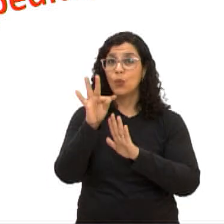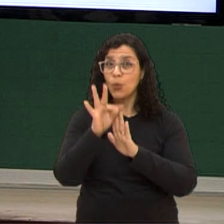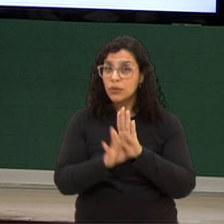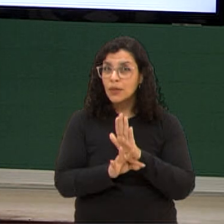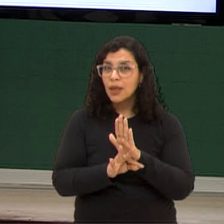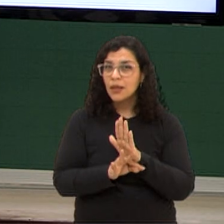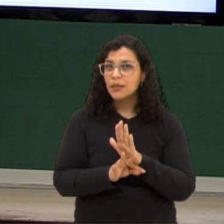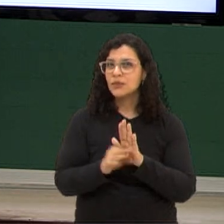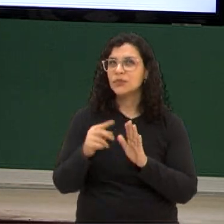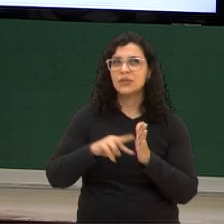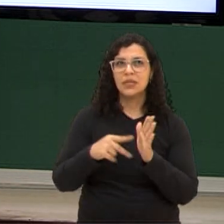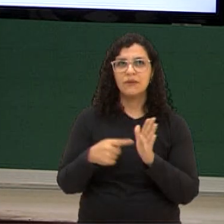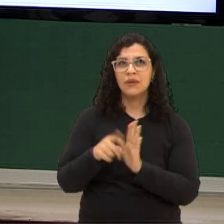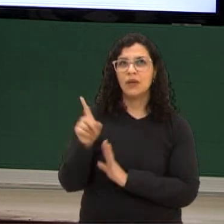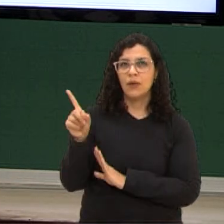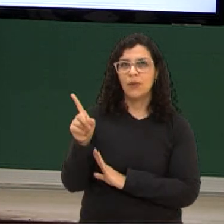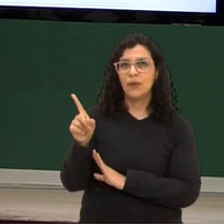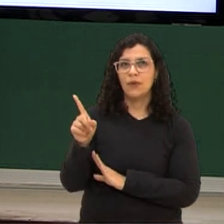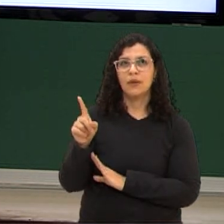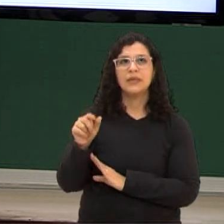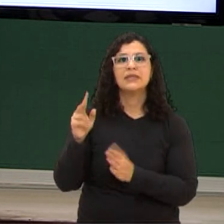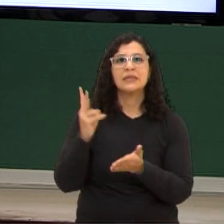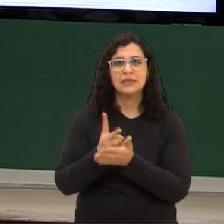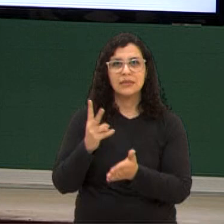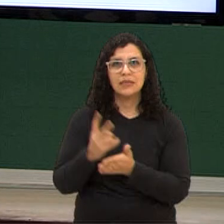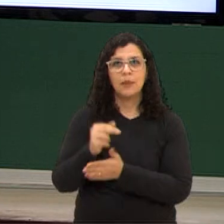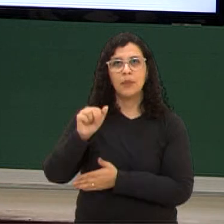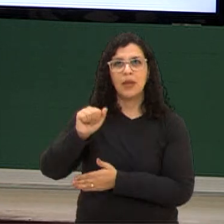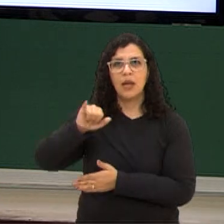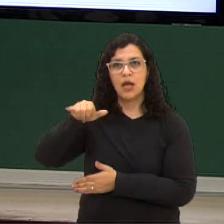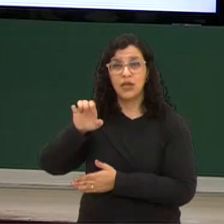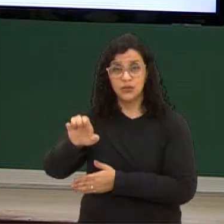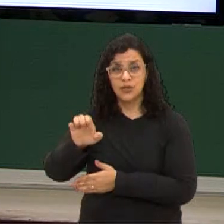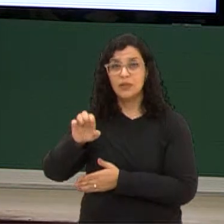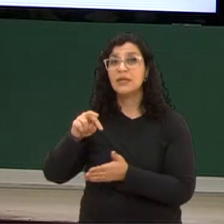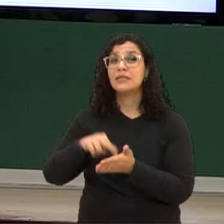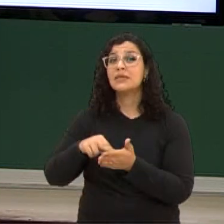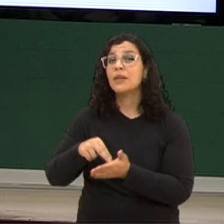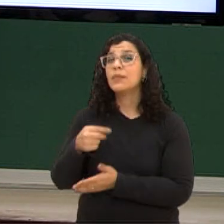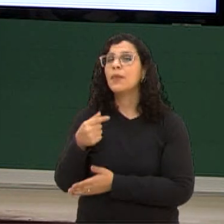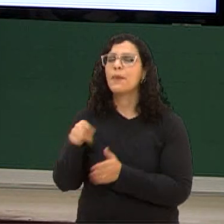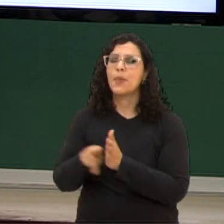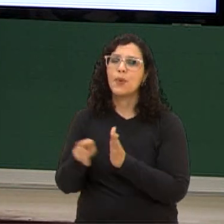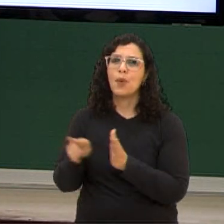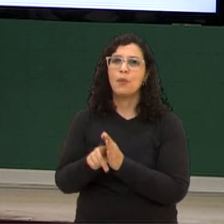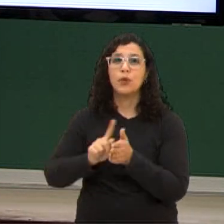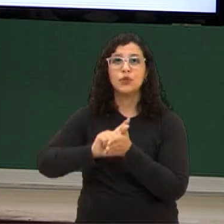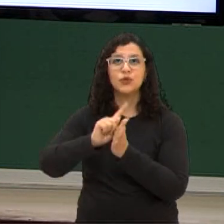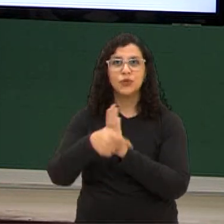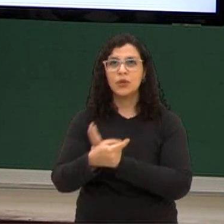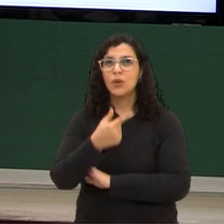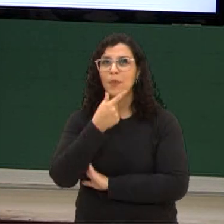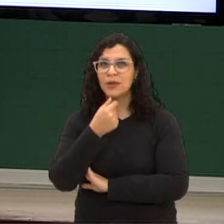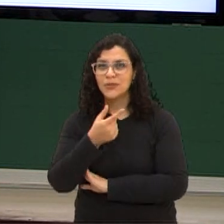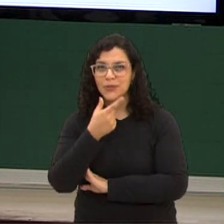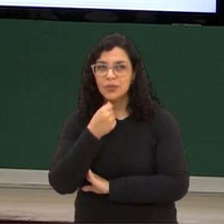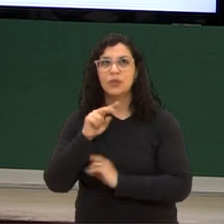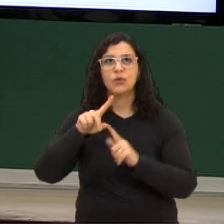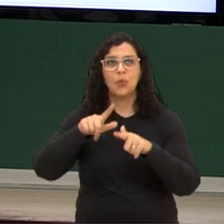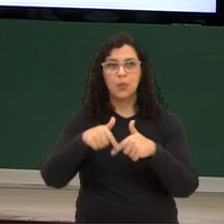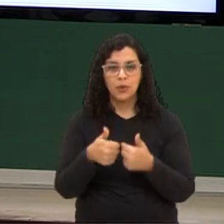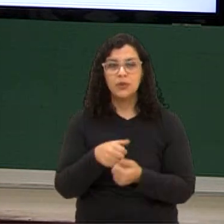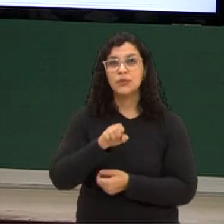gente, terminados em arre, é uma palavra masculina, ao contrário de a mensagem em português. Então,